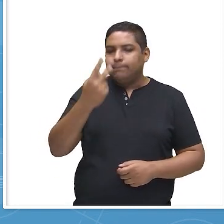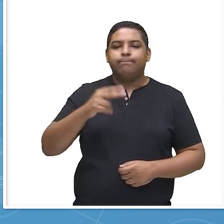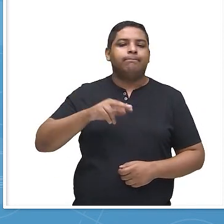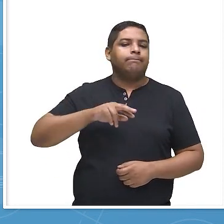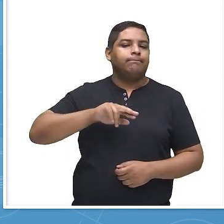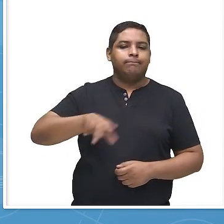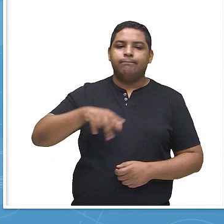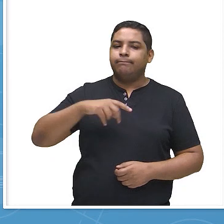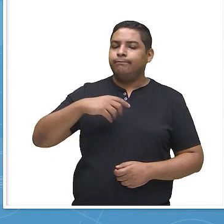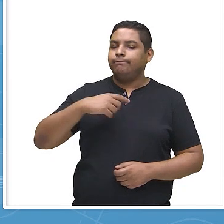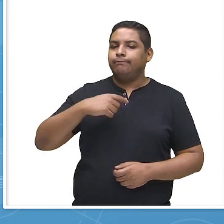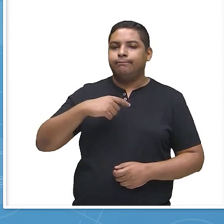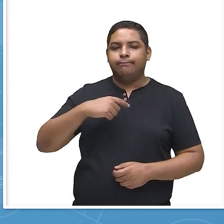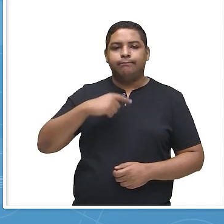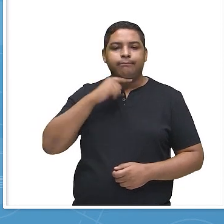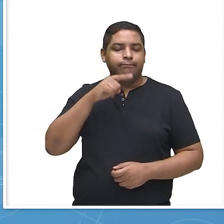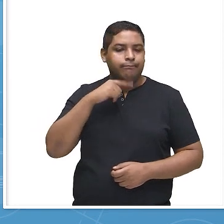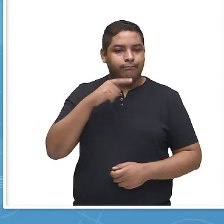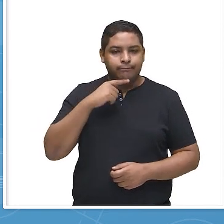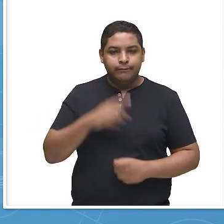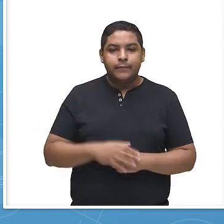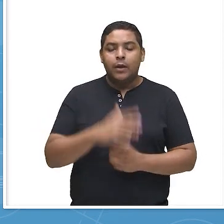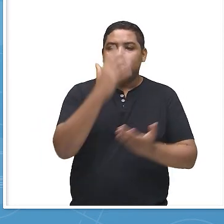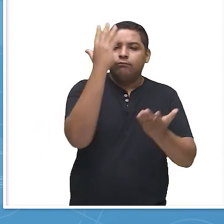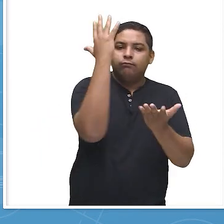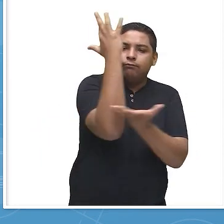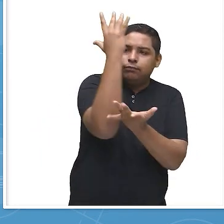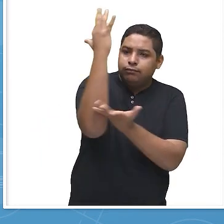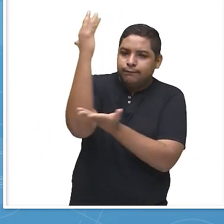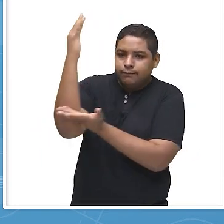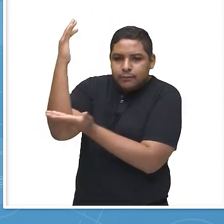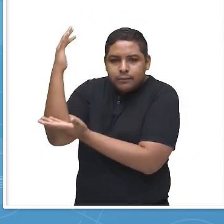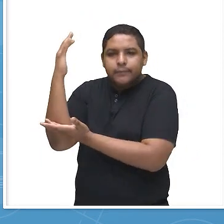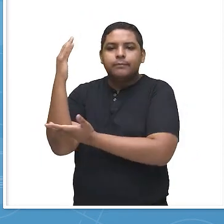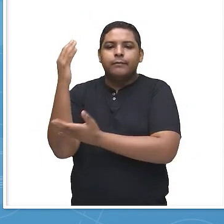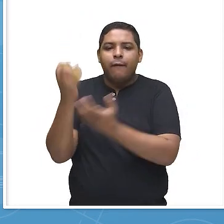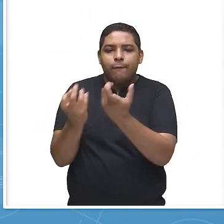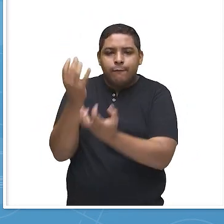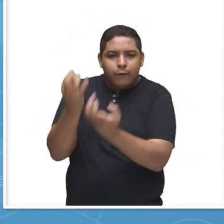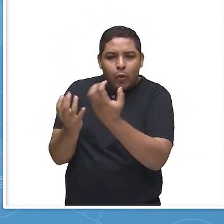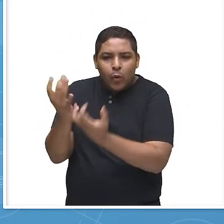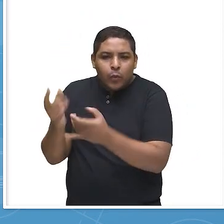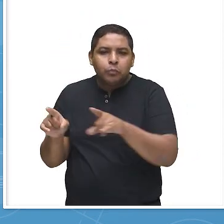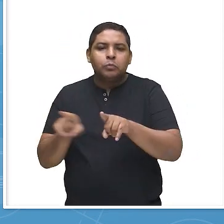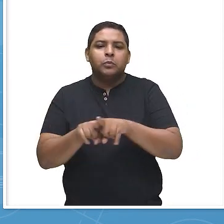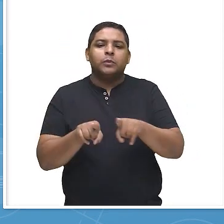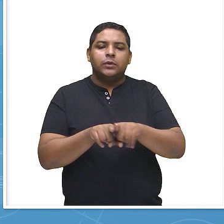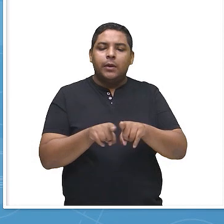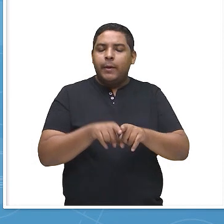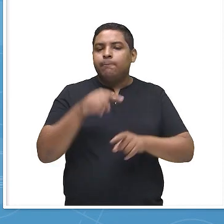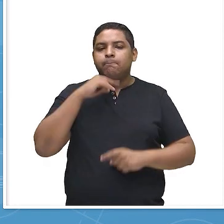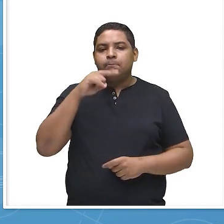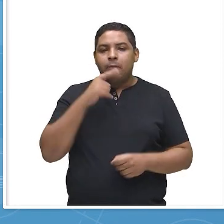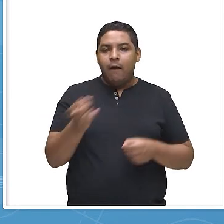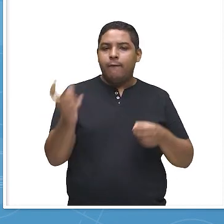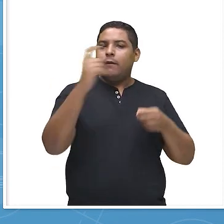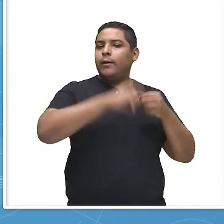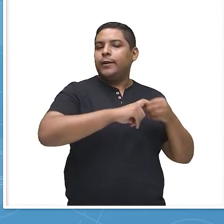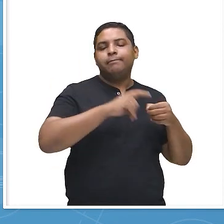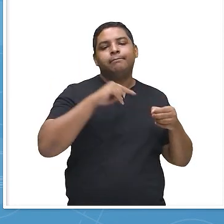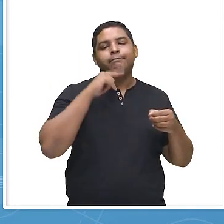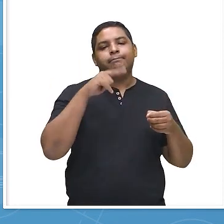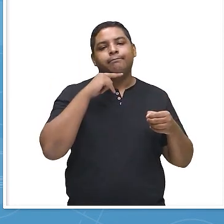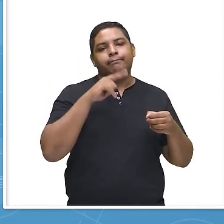das árvores, etc. Então, o fato de uma construção, por exemplo, trouxe para vocês 4 exemplos de